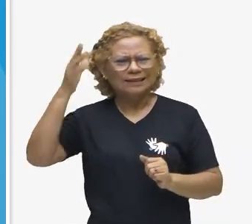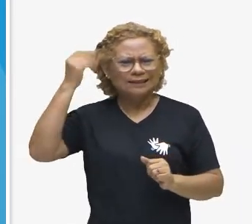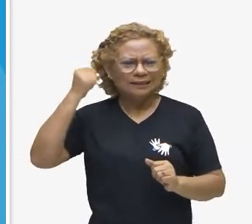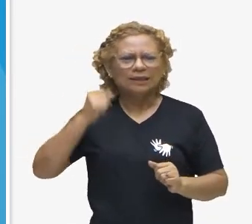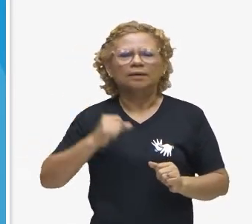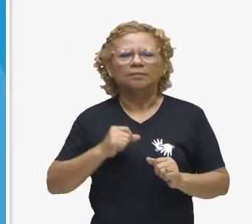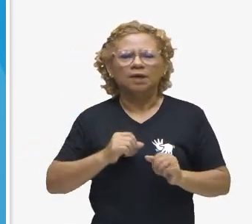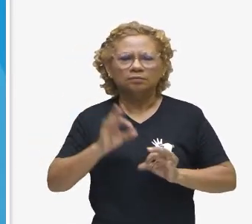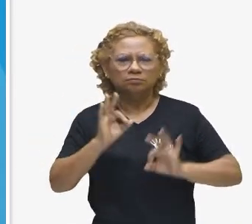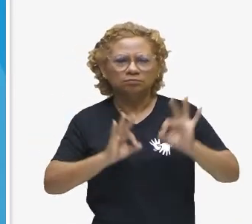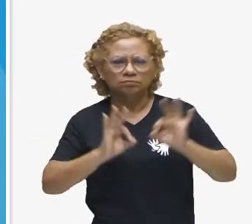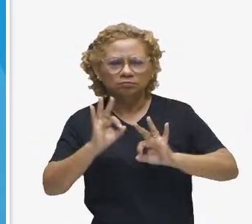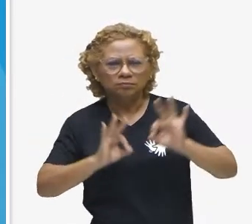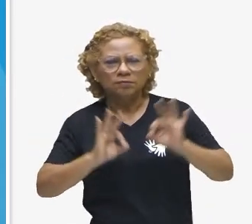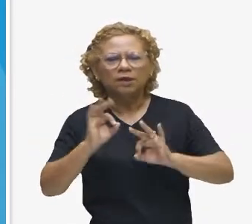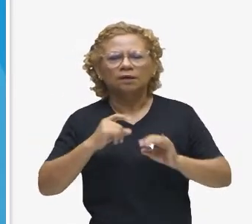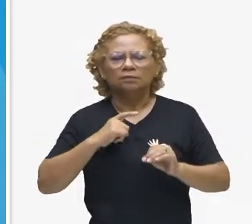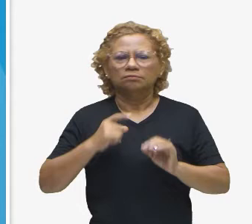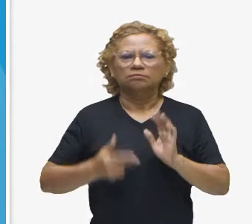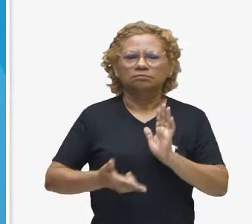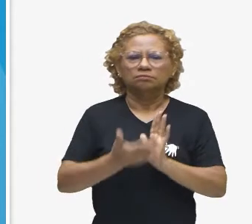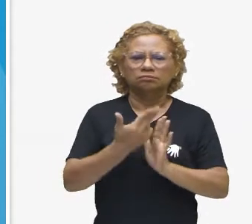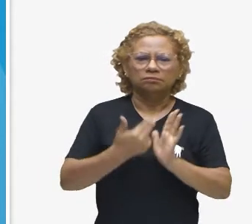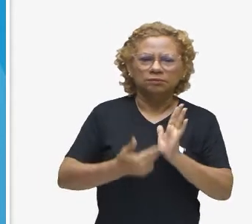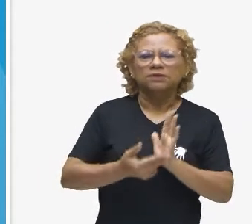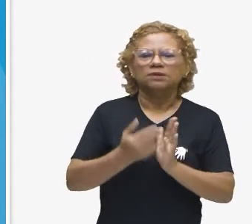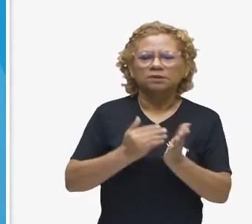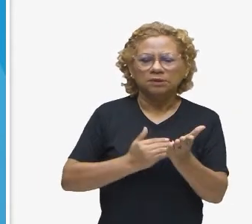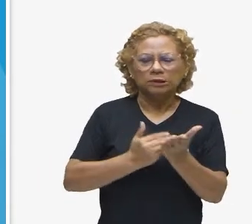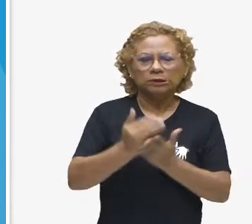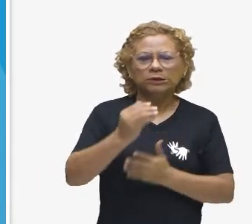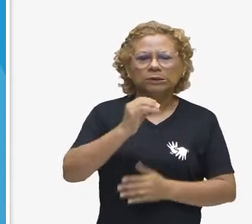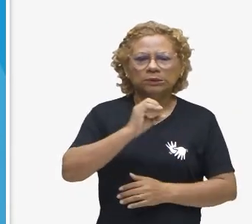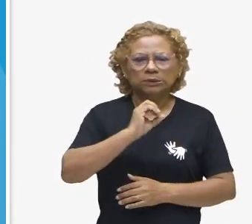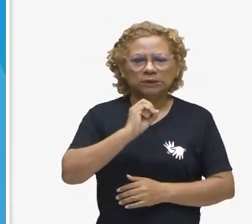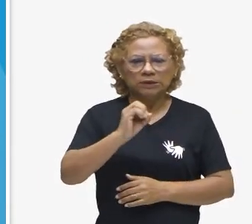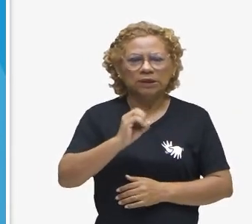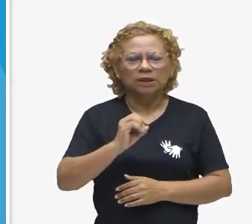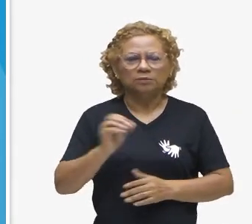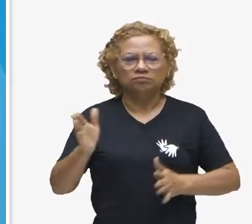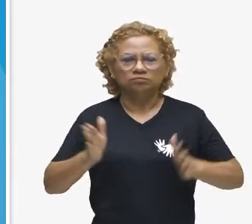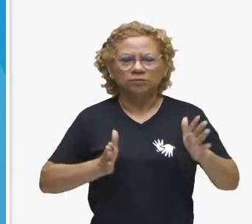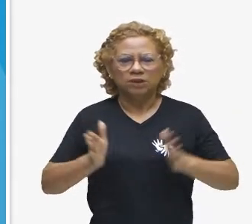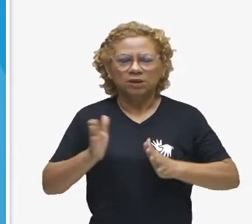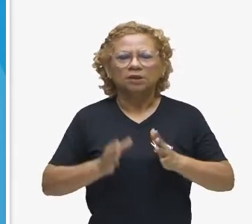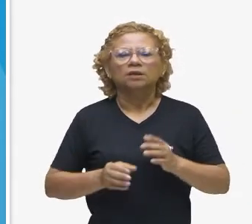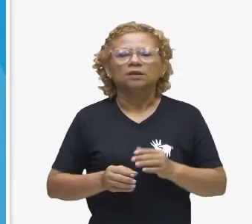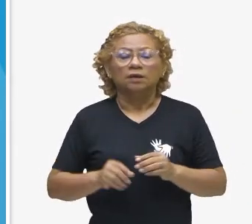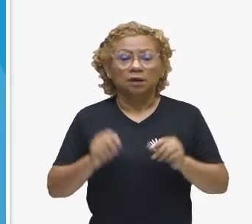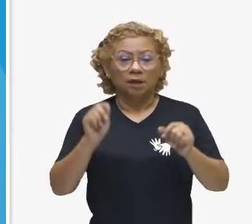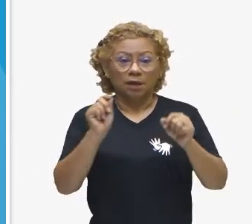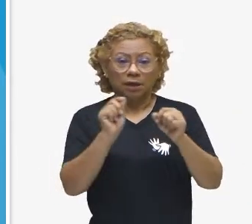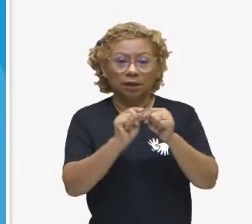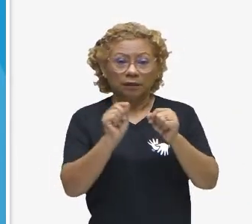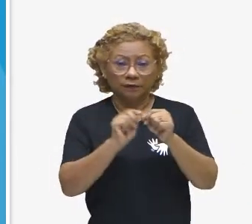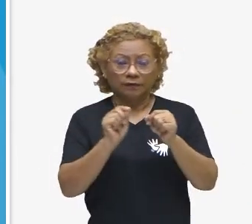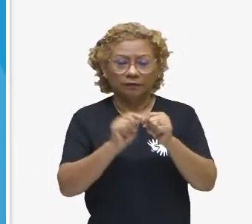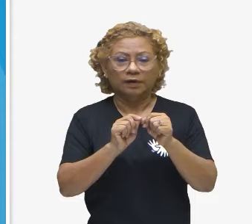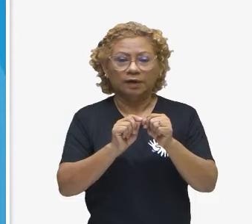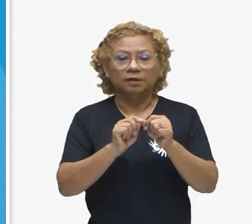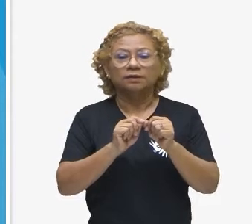calcular domínio, imagem, zeros e períodos, construir gráficos das funções trigonométricas diretas.